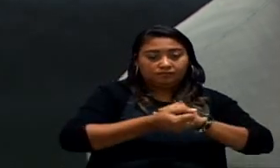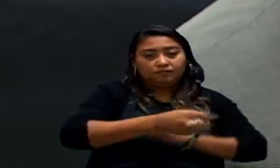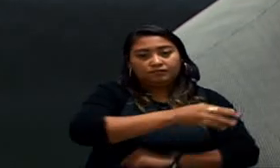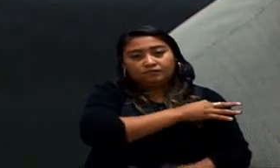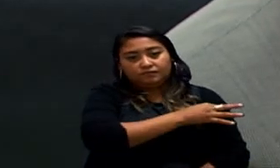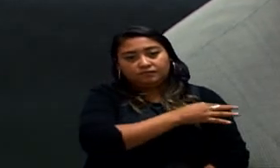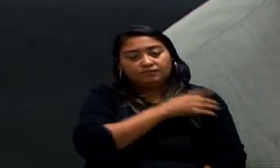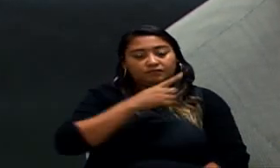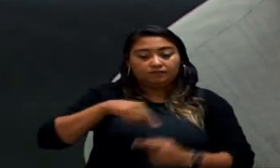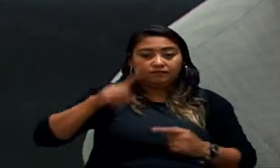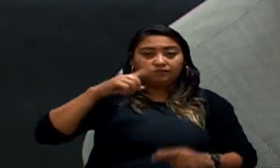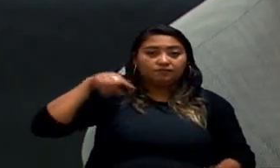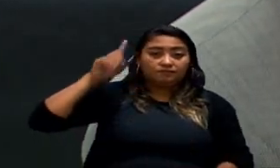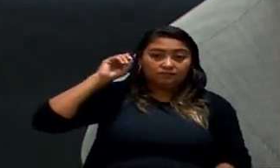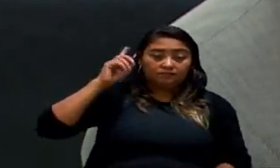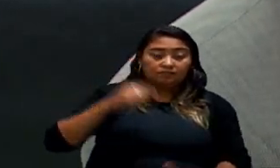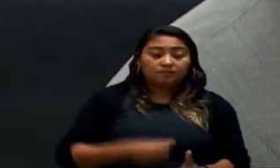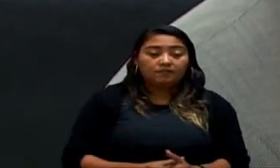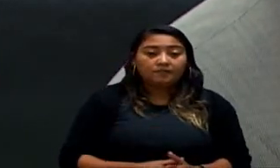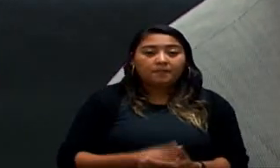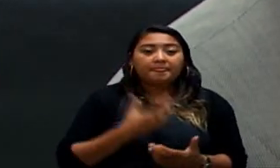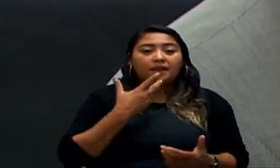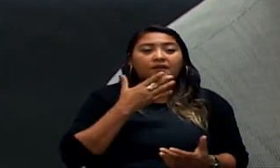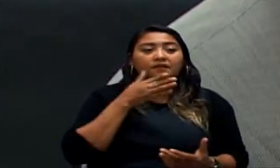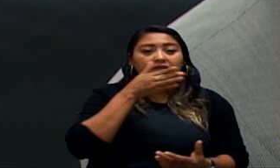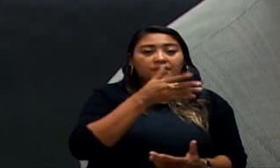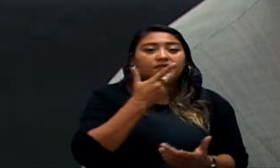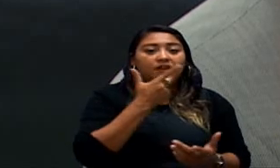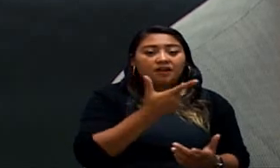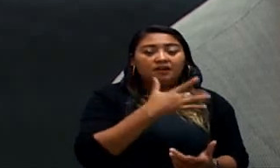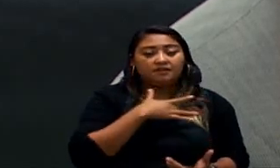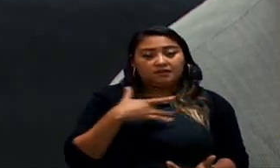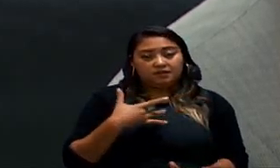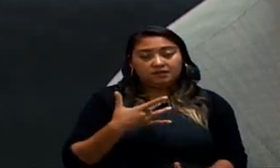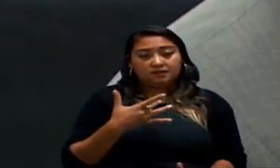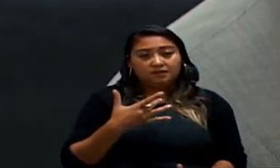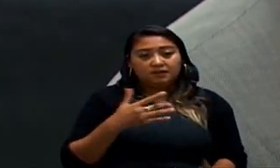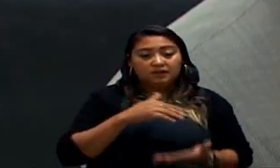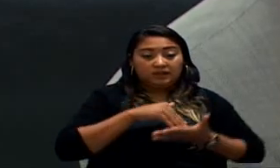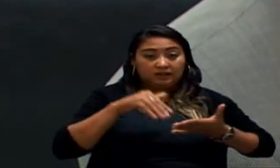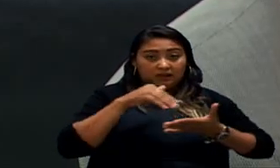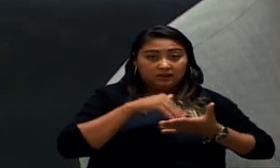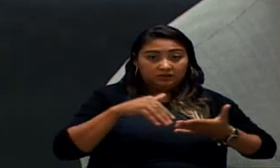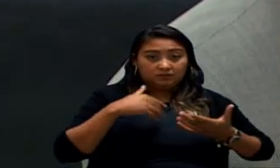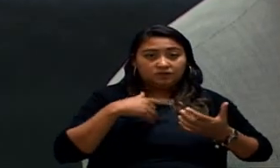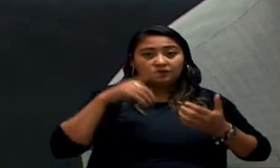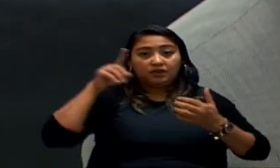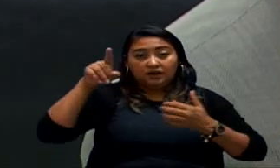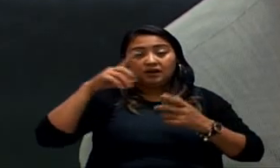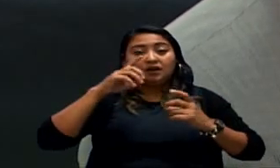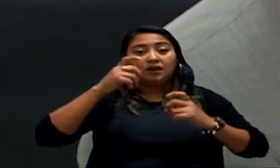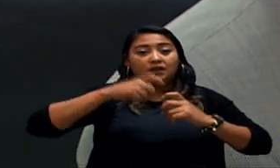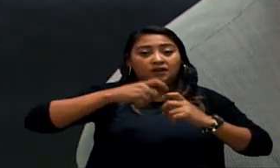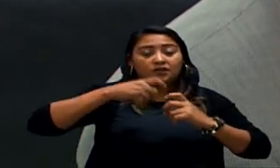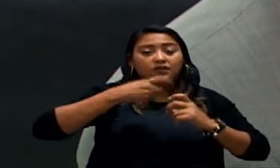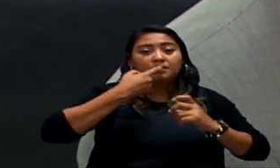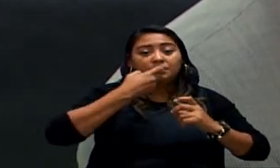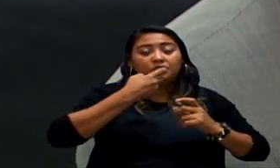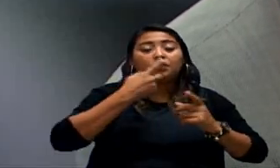essa, eu fui falar com o secretário de Saúde sobre essa questão do odontomóvel, porque